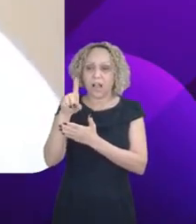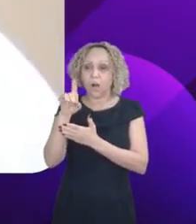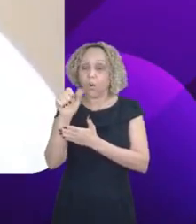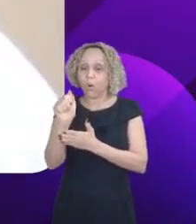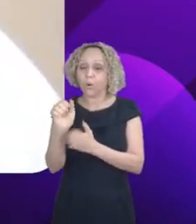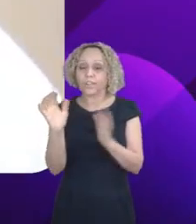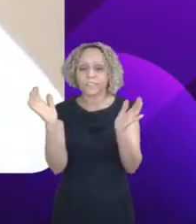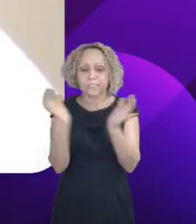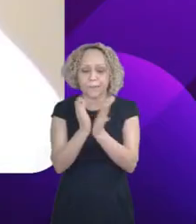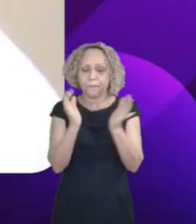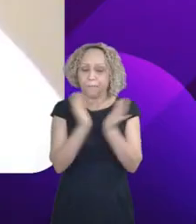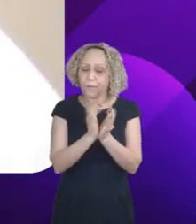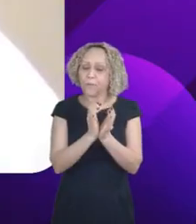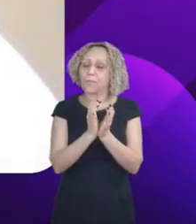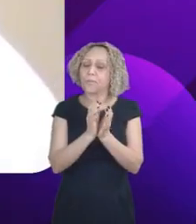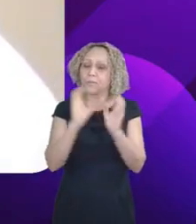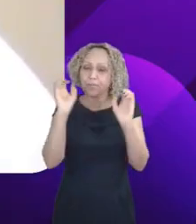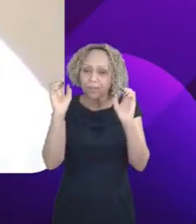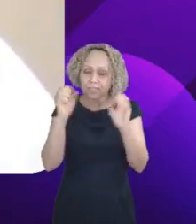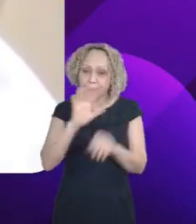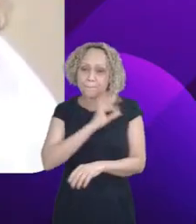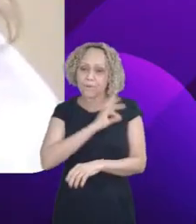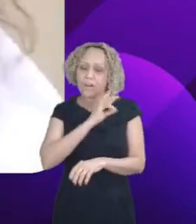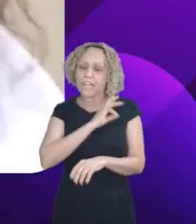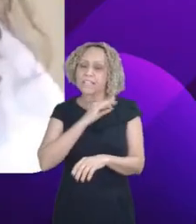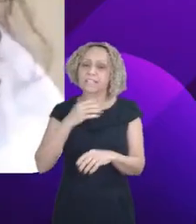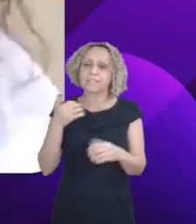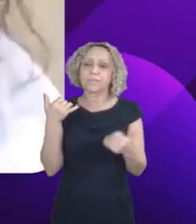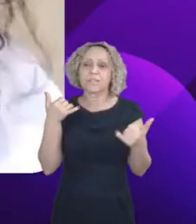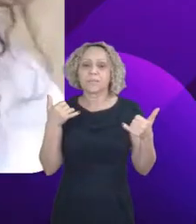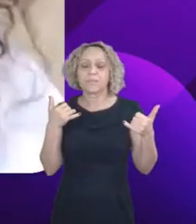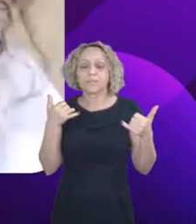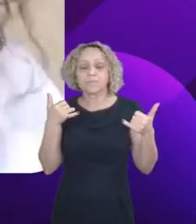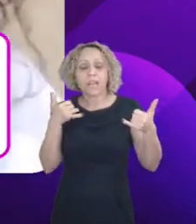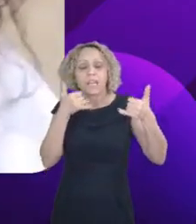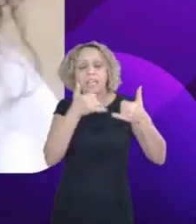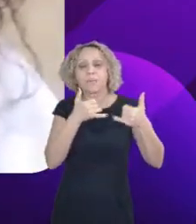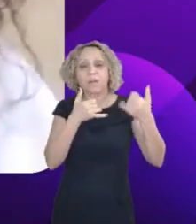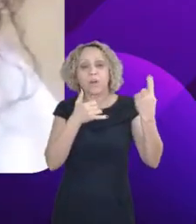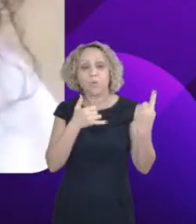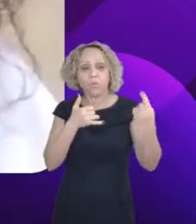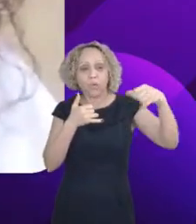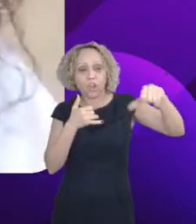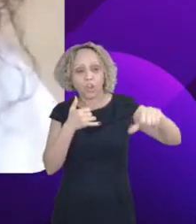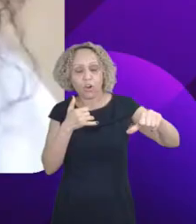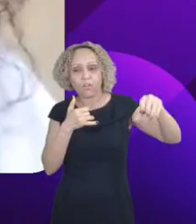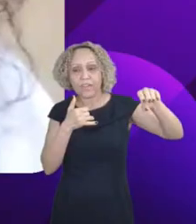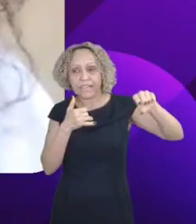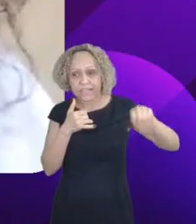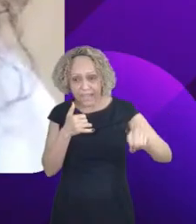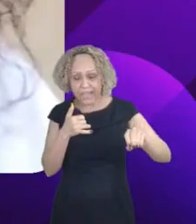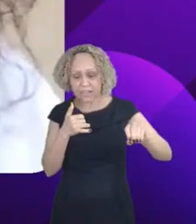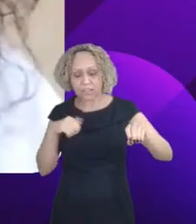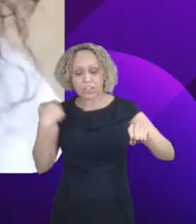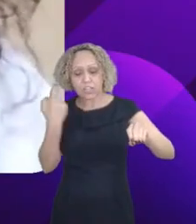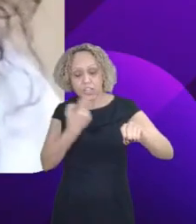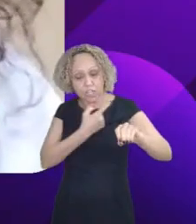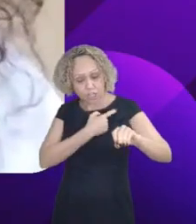violência doméstica ligasse para 190 e aí a patrulha fosse. Só que aqui na minha cidade, no meu